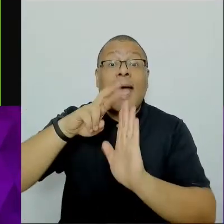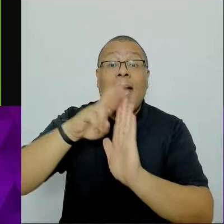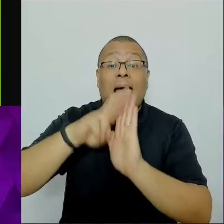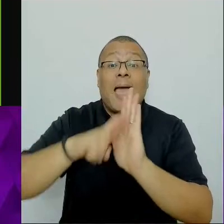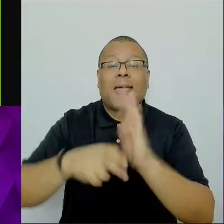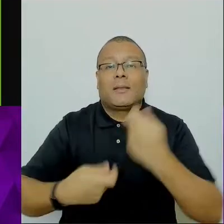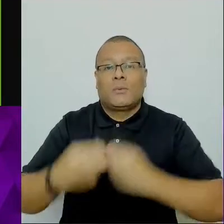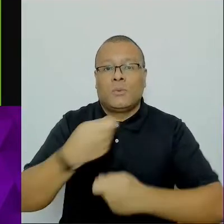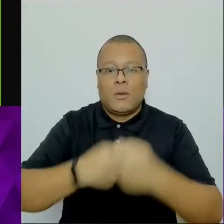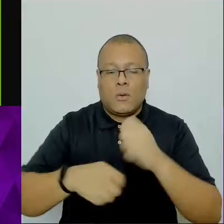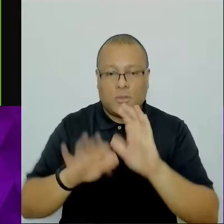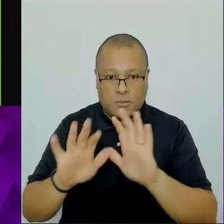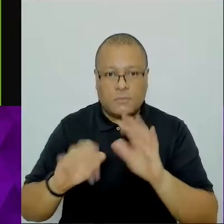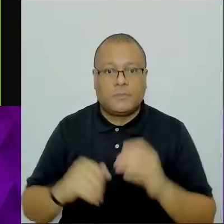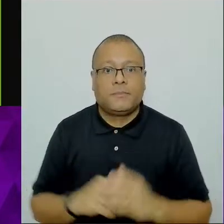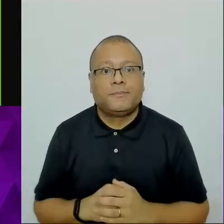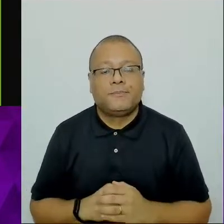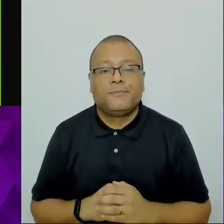negócio.